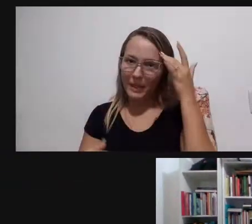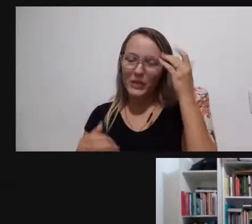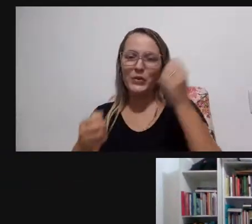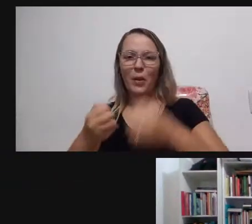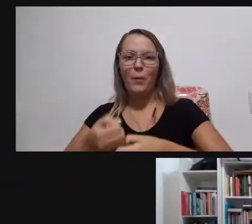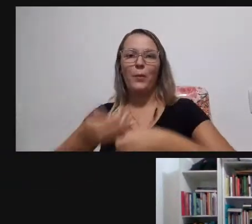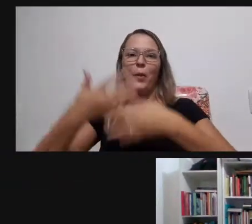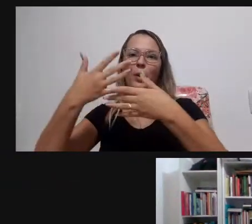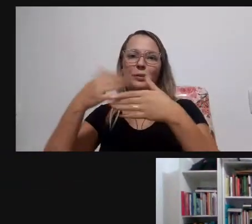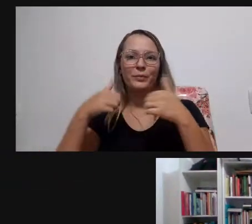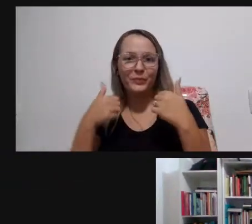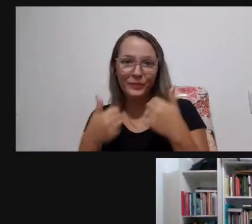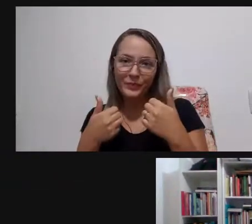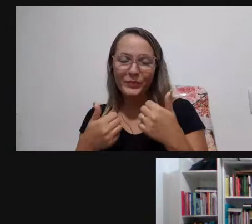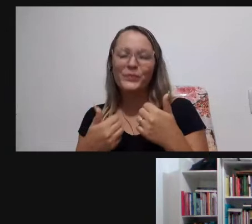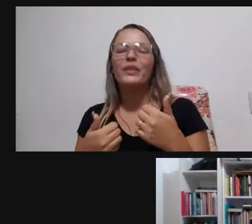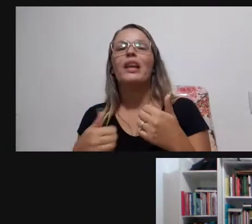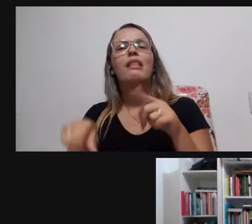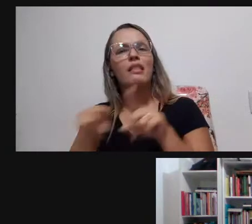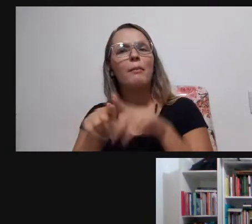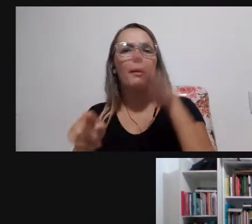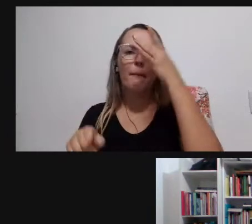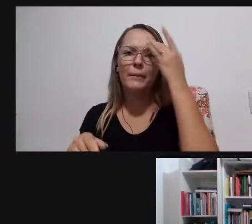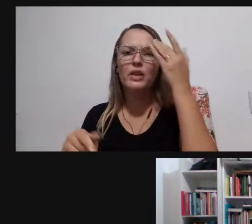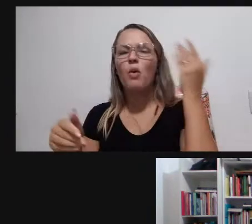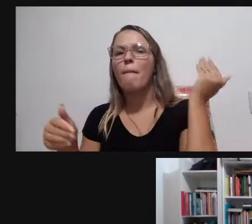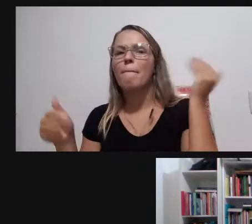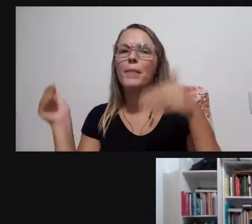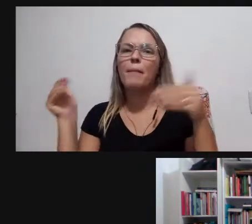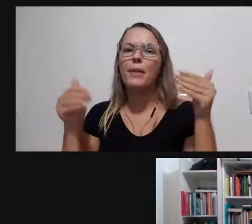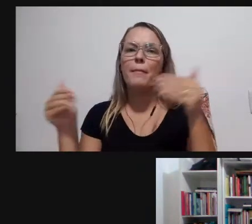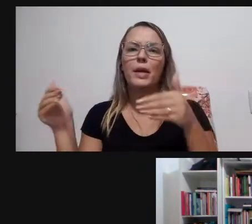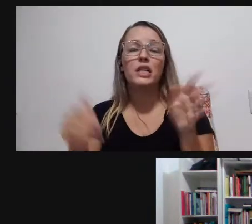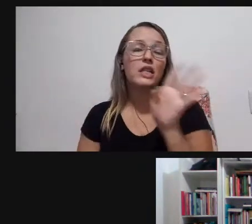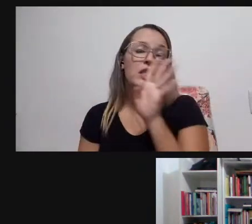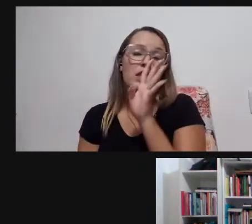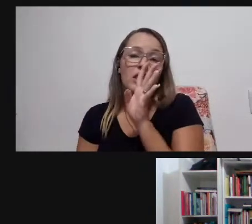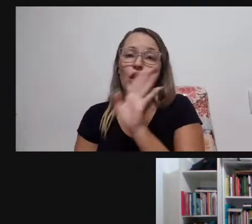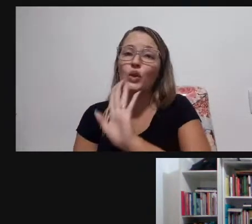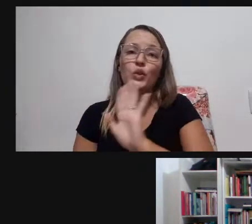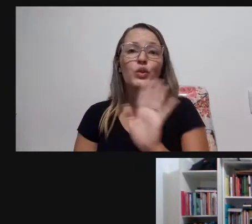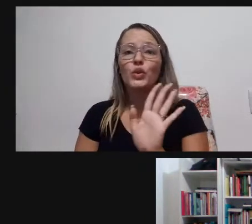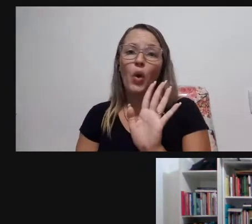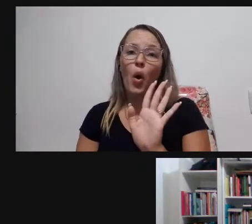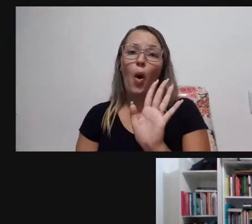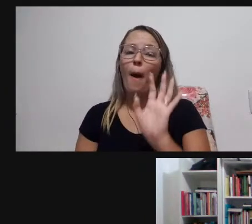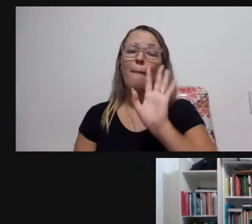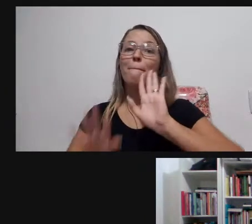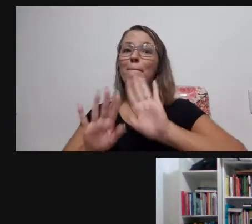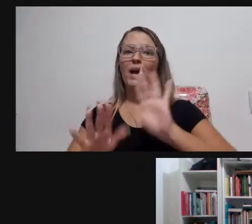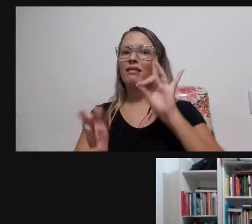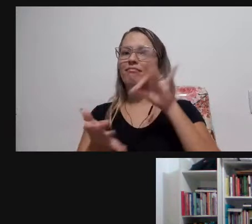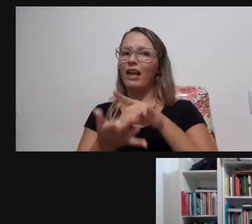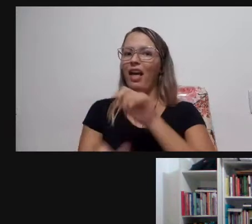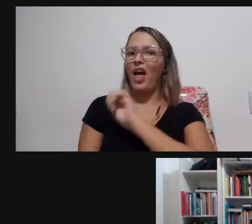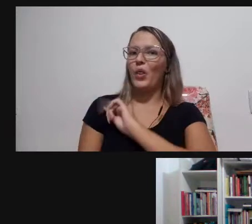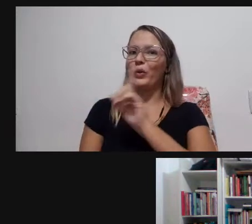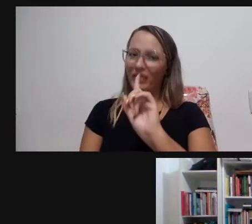disciplina, e quem veio também assistir, mesmo sem ser aluno ou aluna